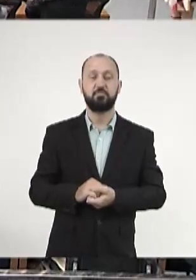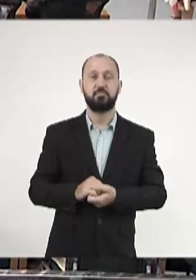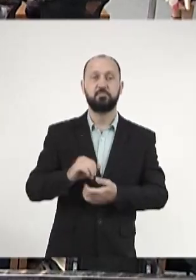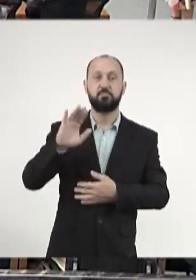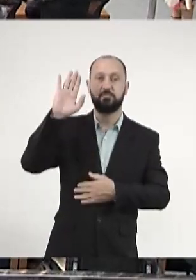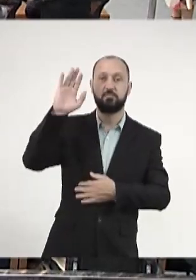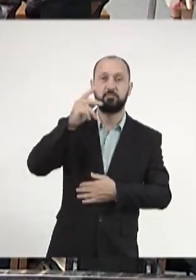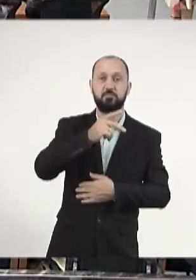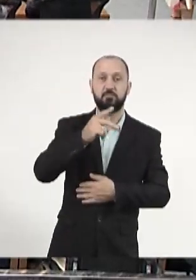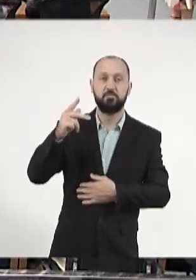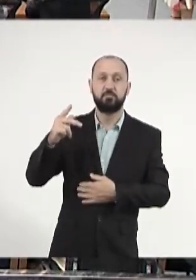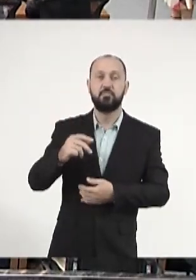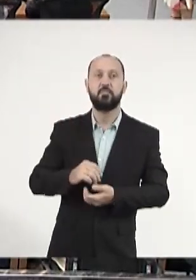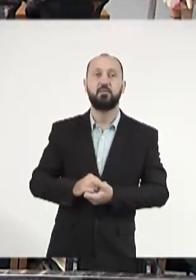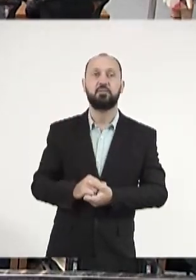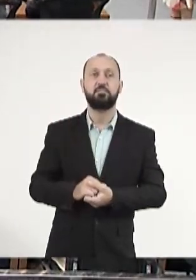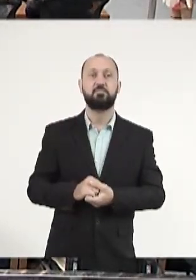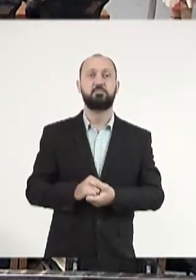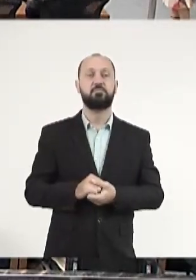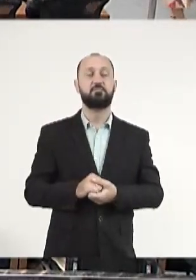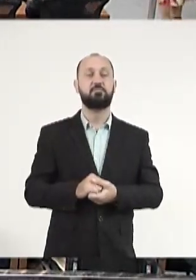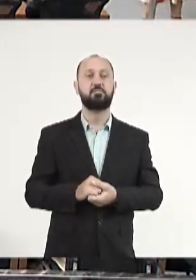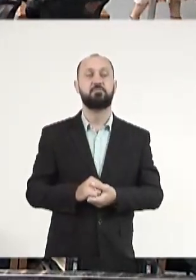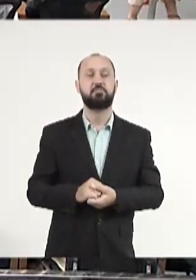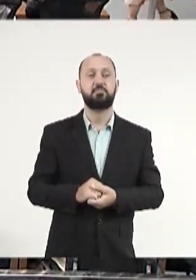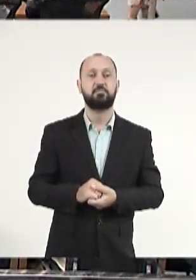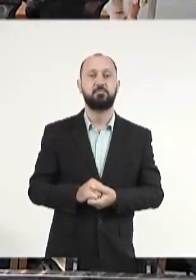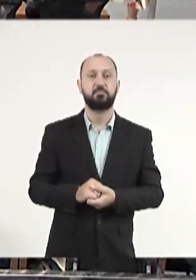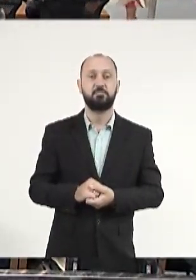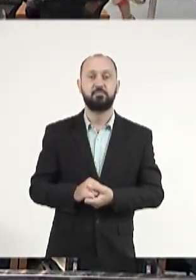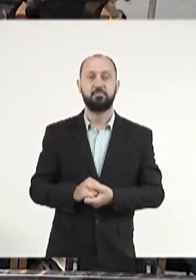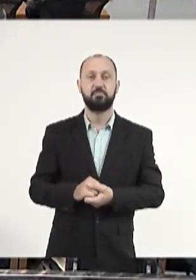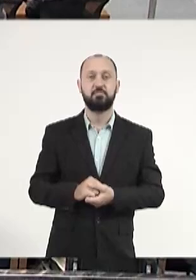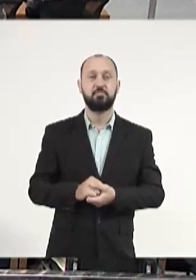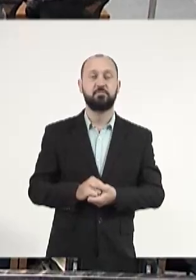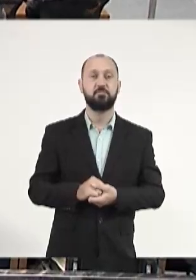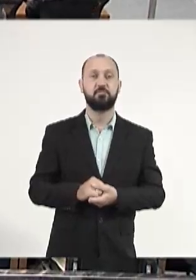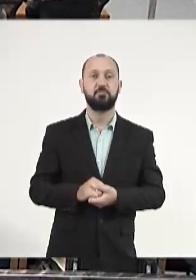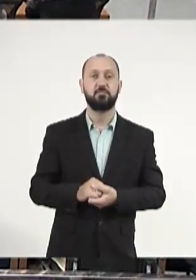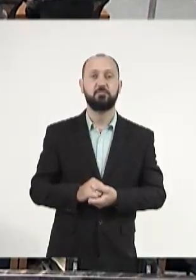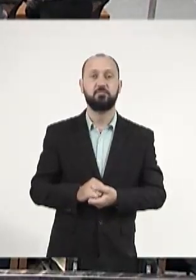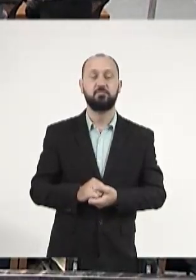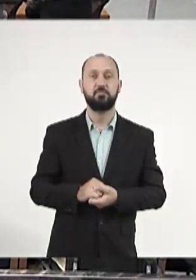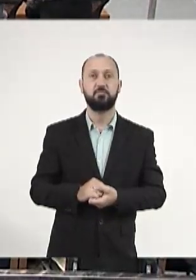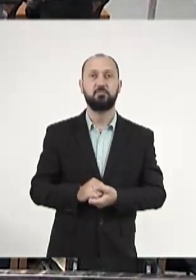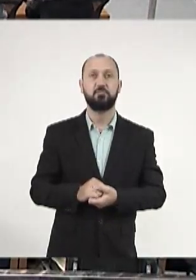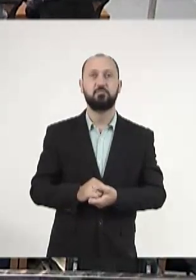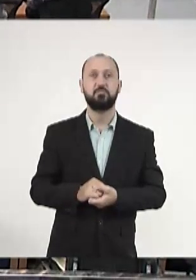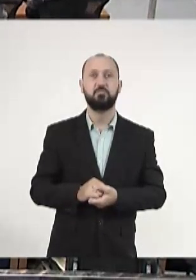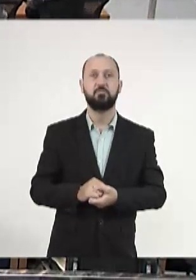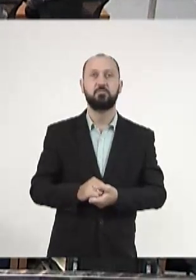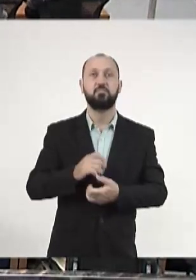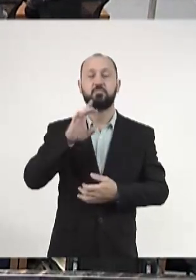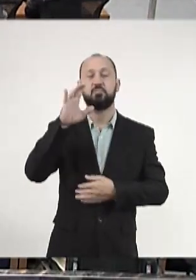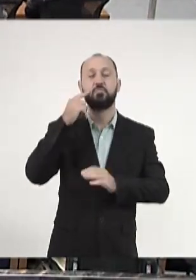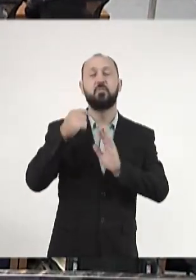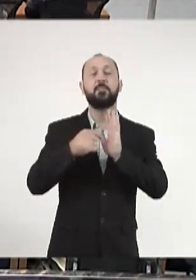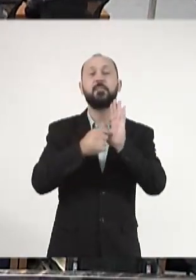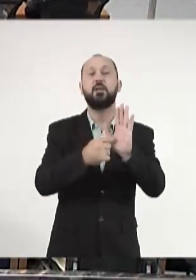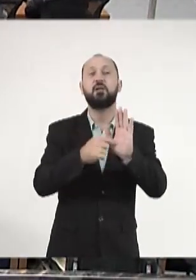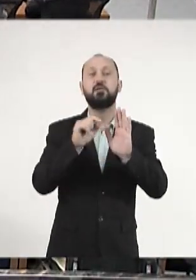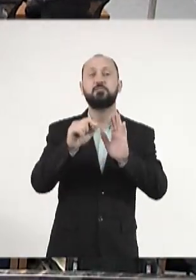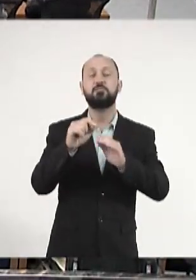Pela ordem, presidente. Com a palavra, pela ordem, deputada Gleice Jane. Quero aqui só fazer uma